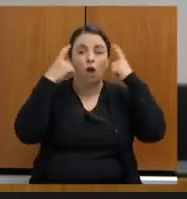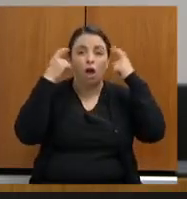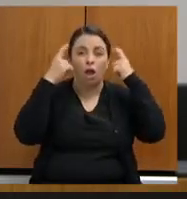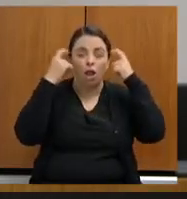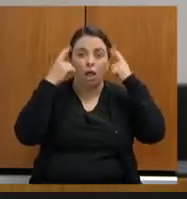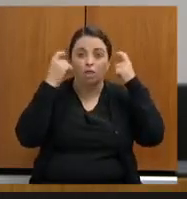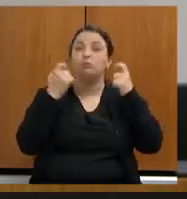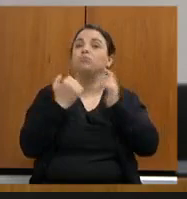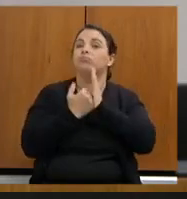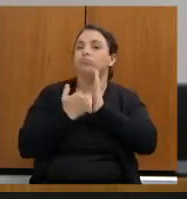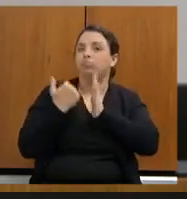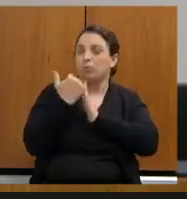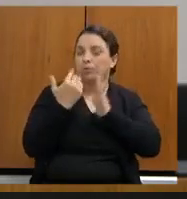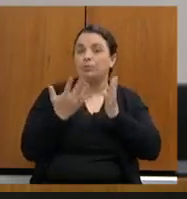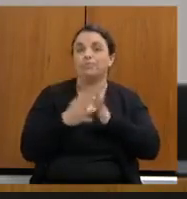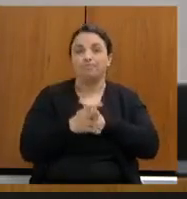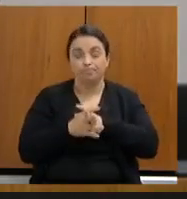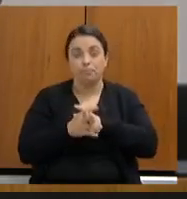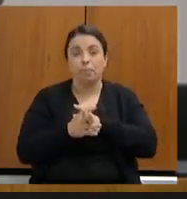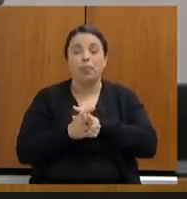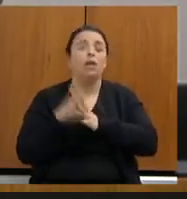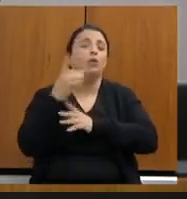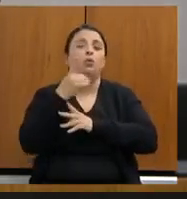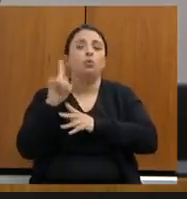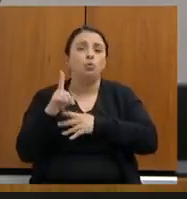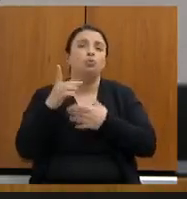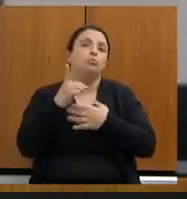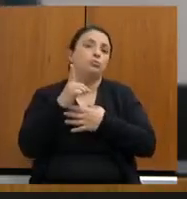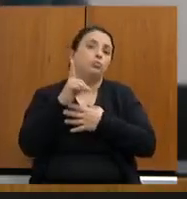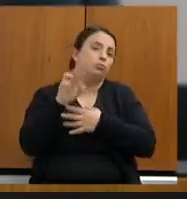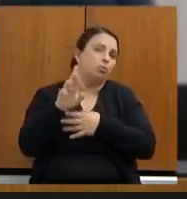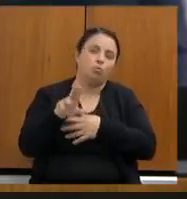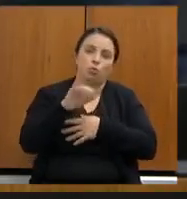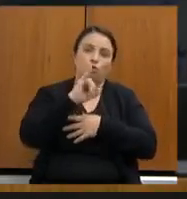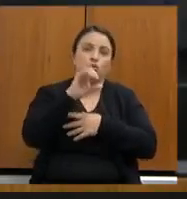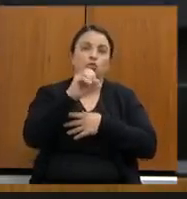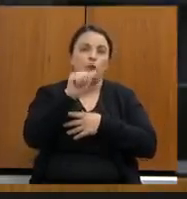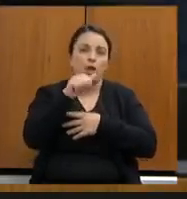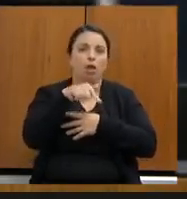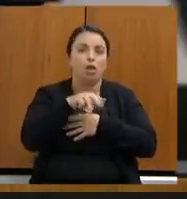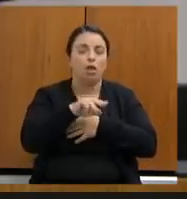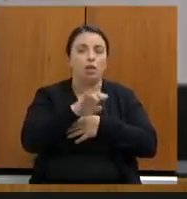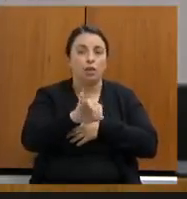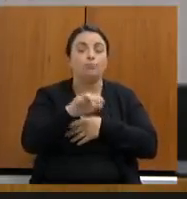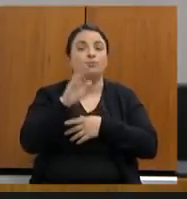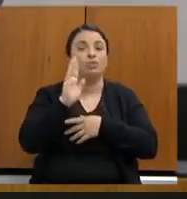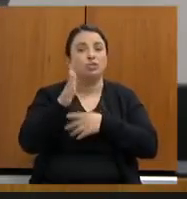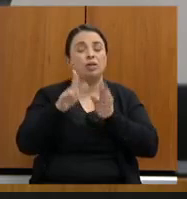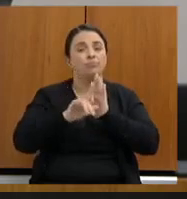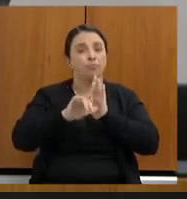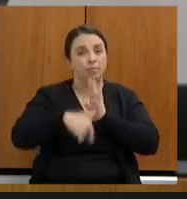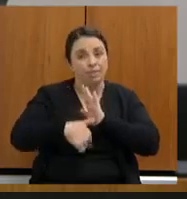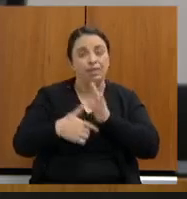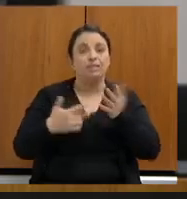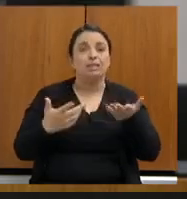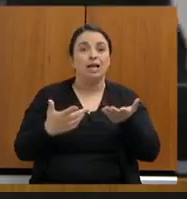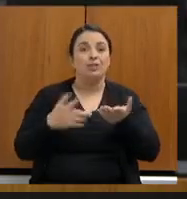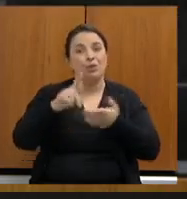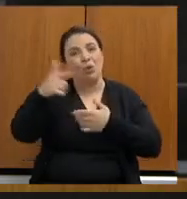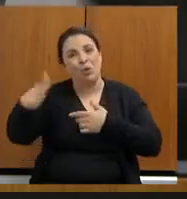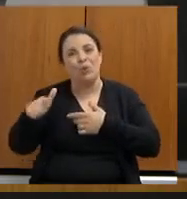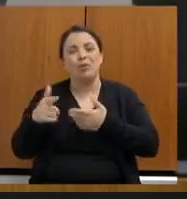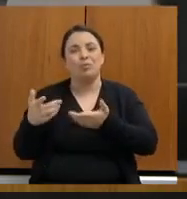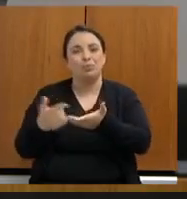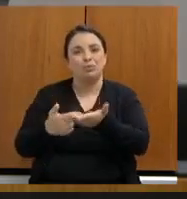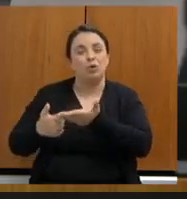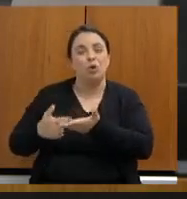Doutor Joaquim eu já que estamos um horário bastante atrasado em relação ao próximo convidado